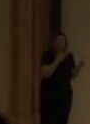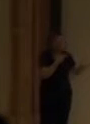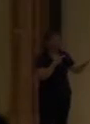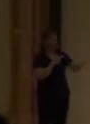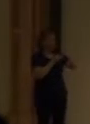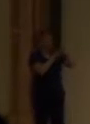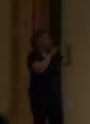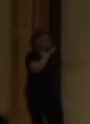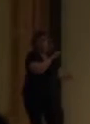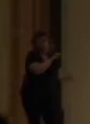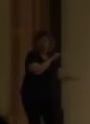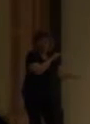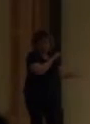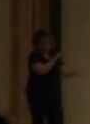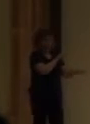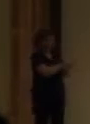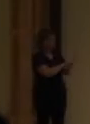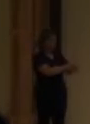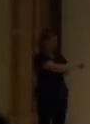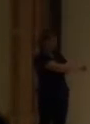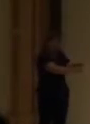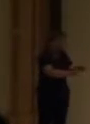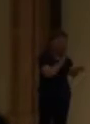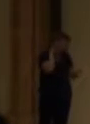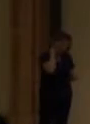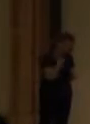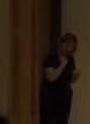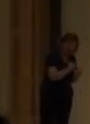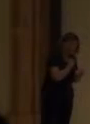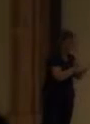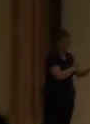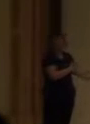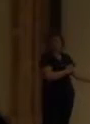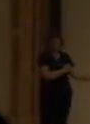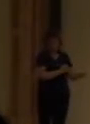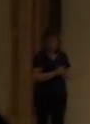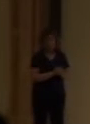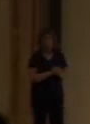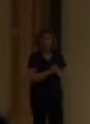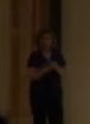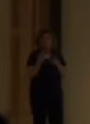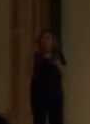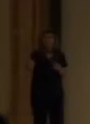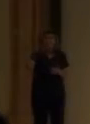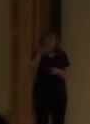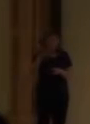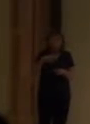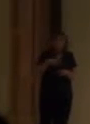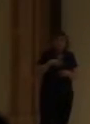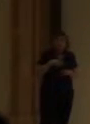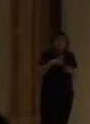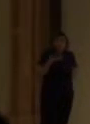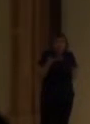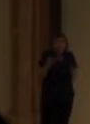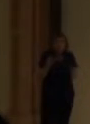bíblicos que um dos filhos de Caim tinha sido, um dos filhos de Noé, Cã, tinha sido amaldiçoado e da